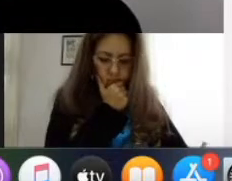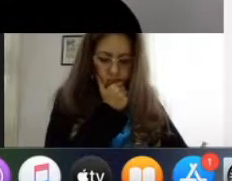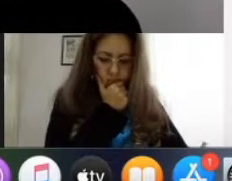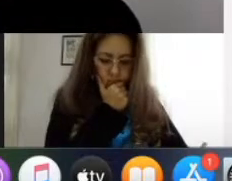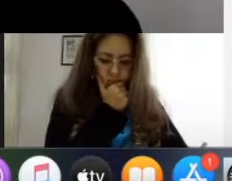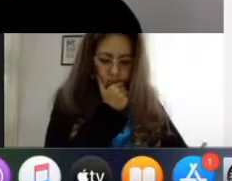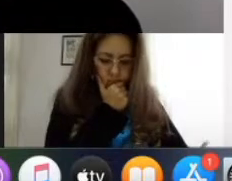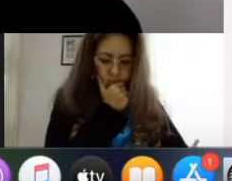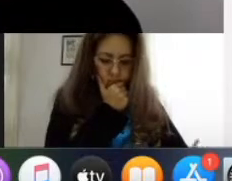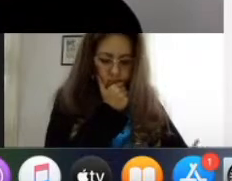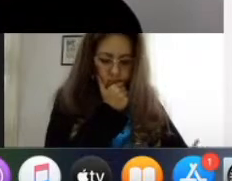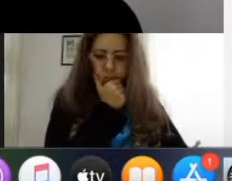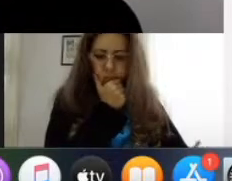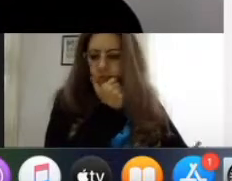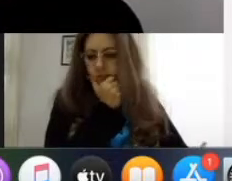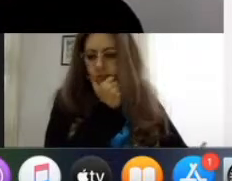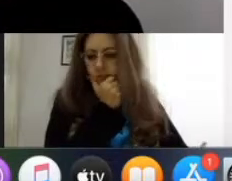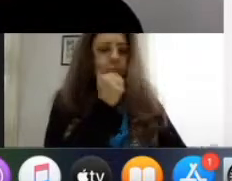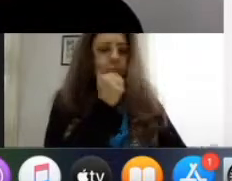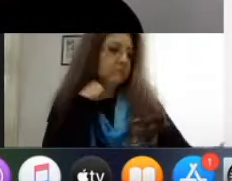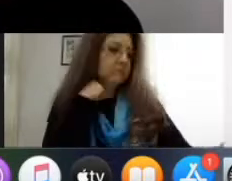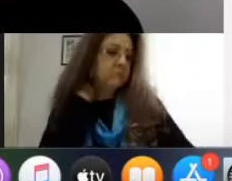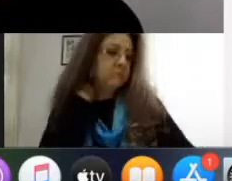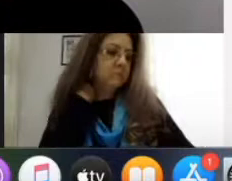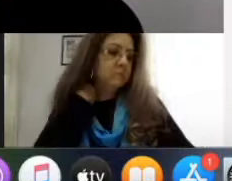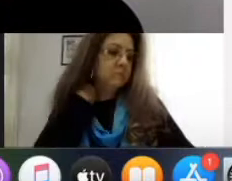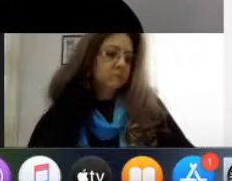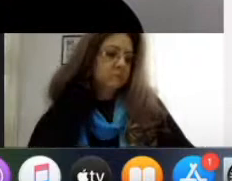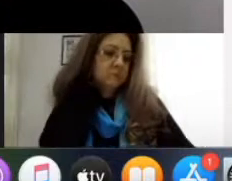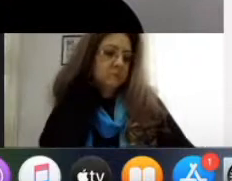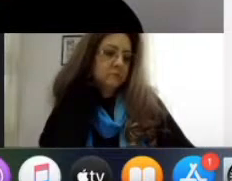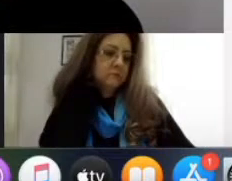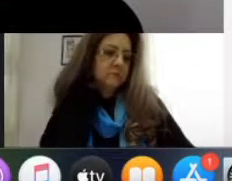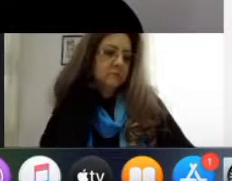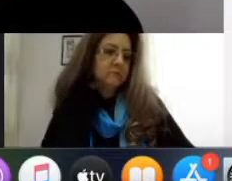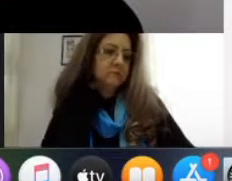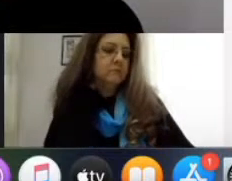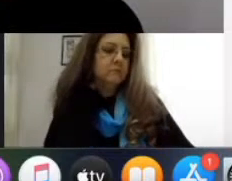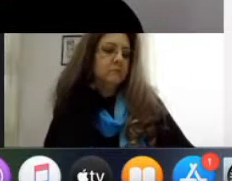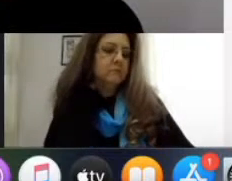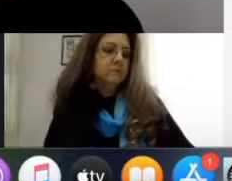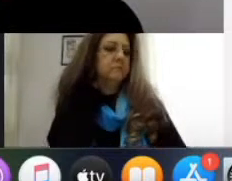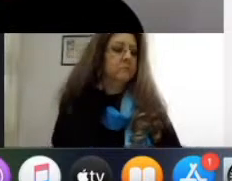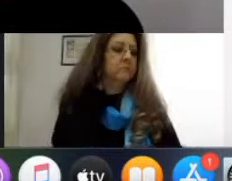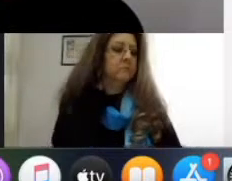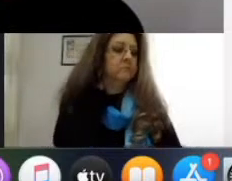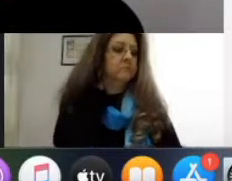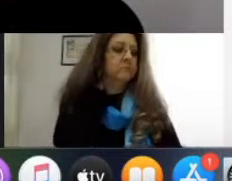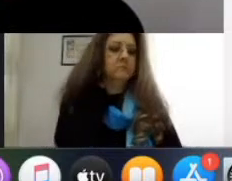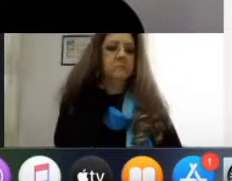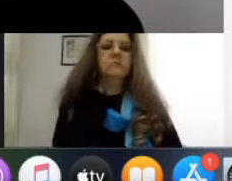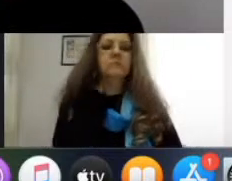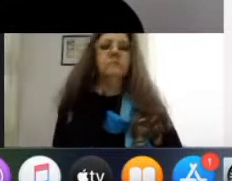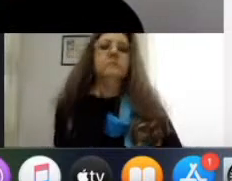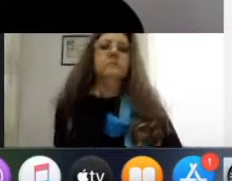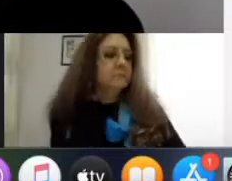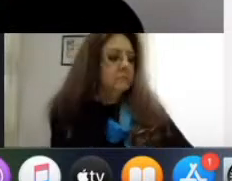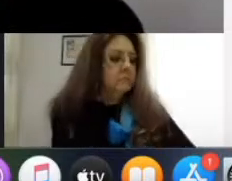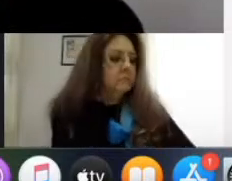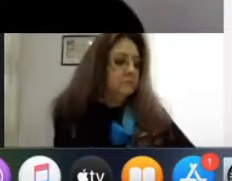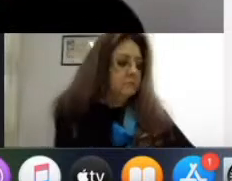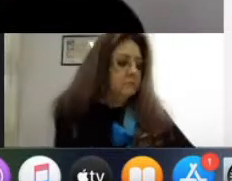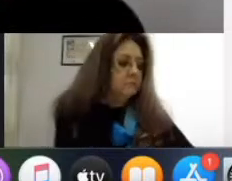sobre tudo o que nós conhecemos, que é a experiência da forma tipográfica. Tipográfica para ser a expressão de um